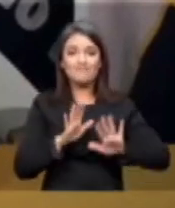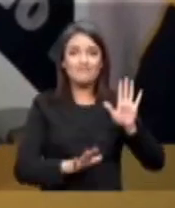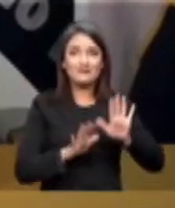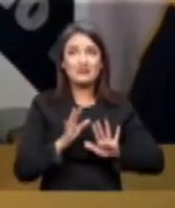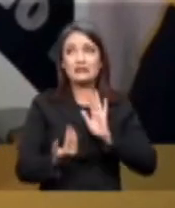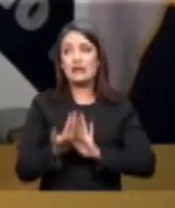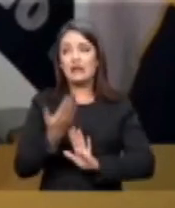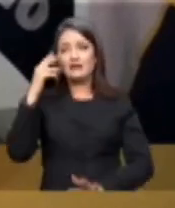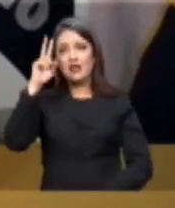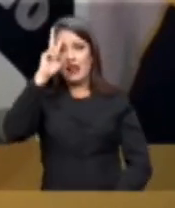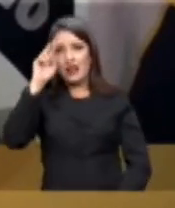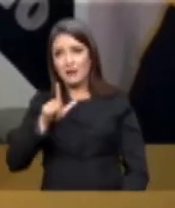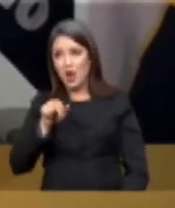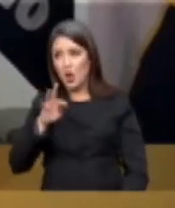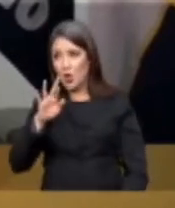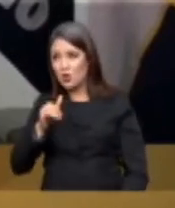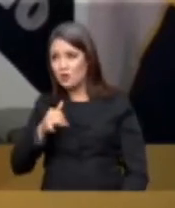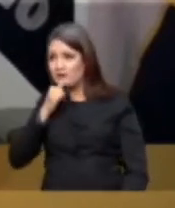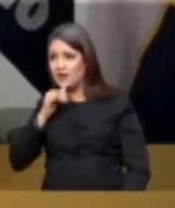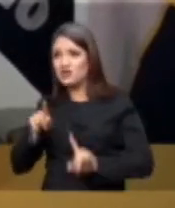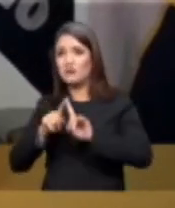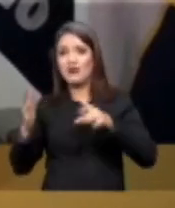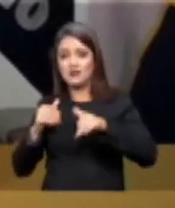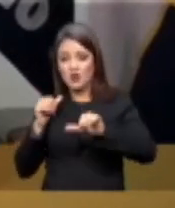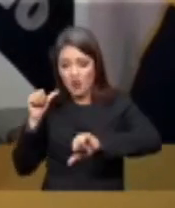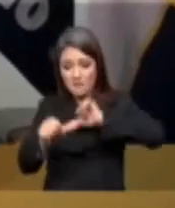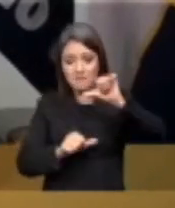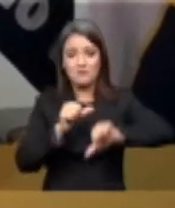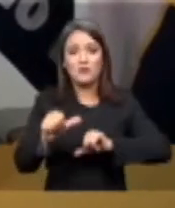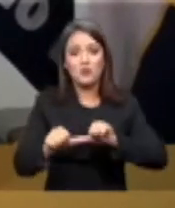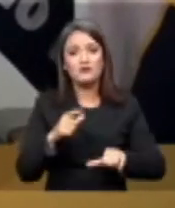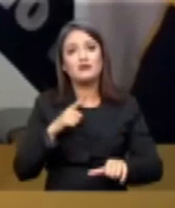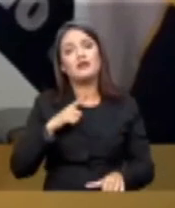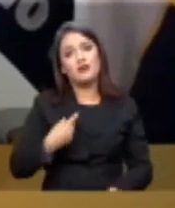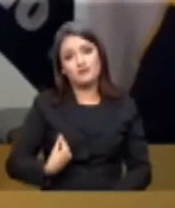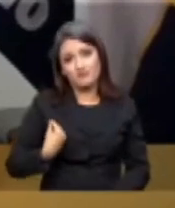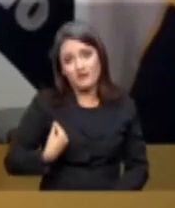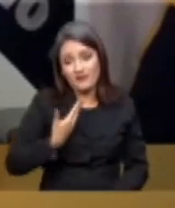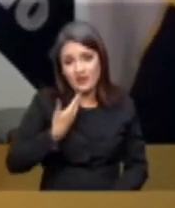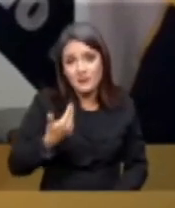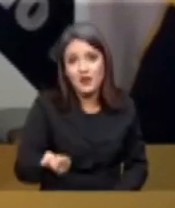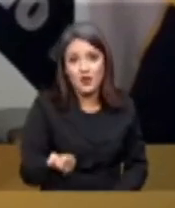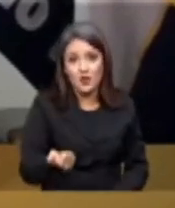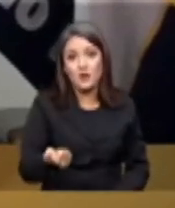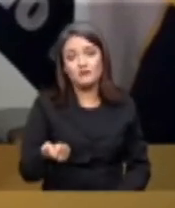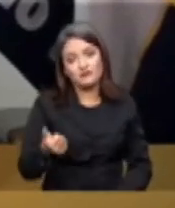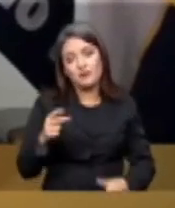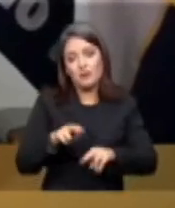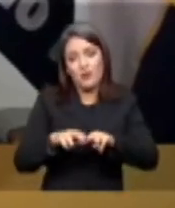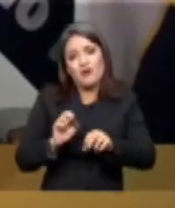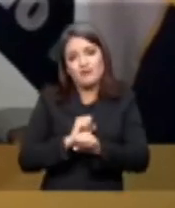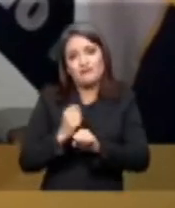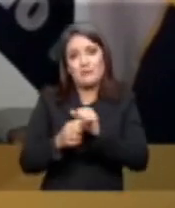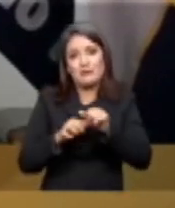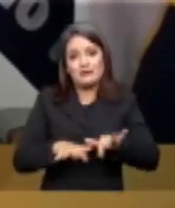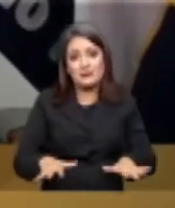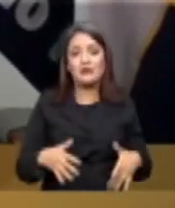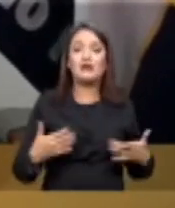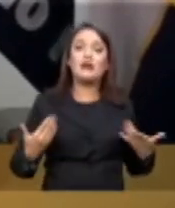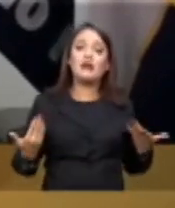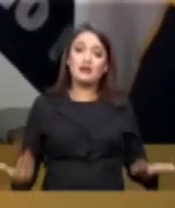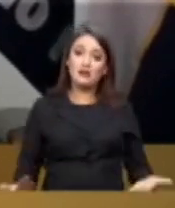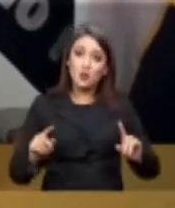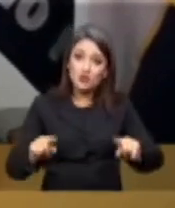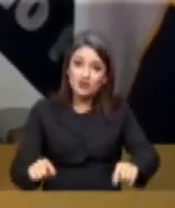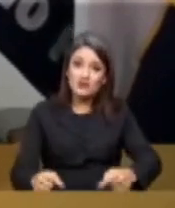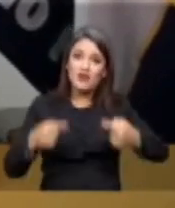retome a normalidade da vida, lamentavelmente atingida pela pandemia. Senhoras e senhores, os desafios doravante são grandes